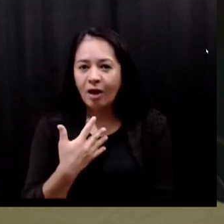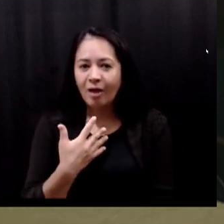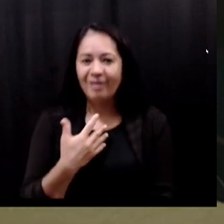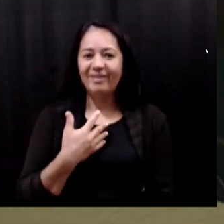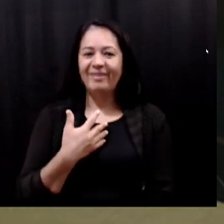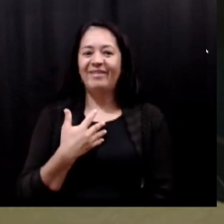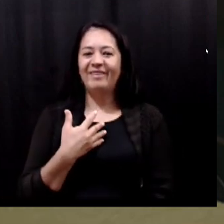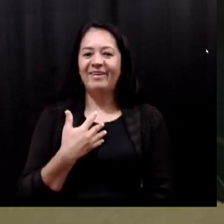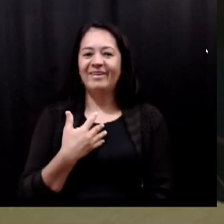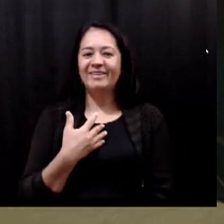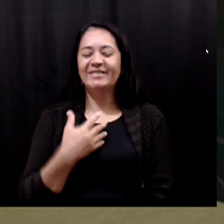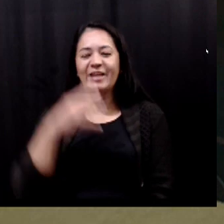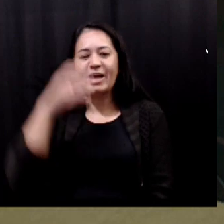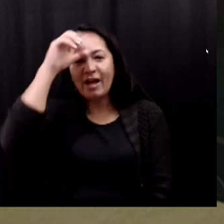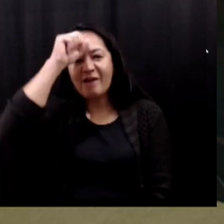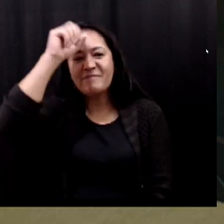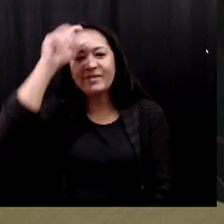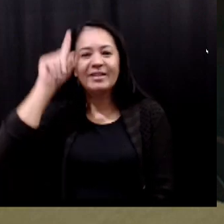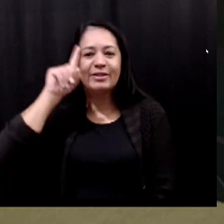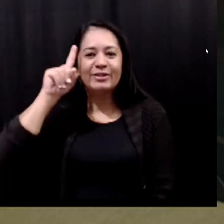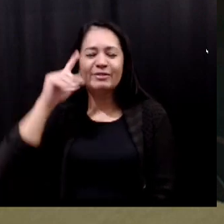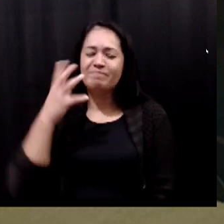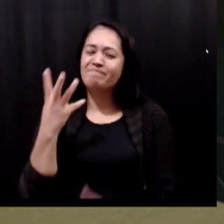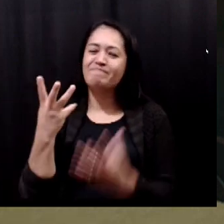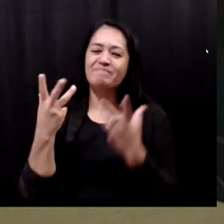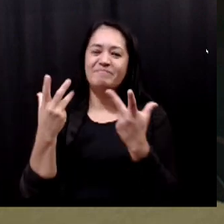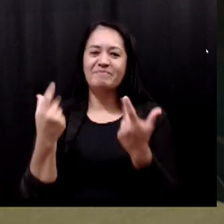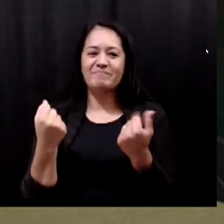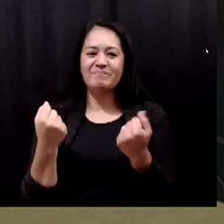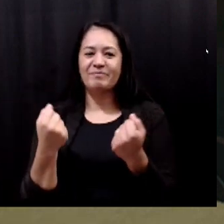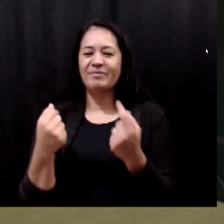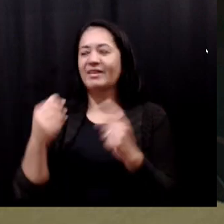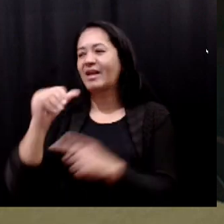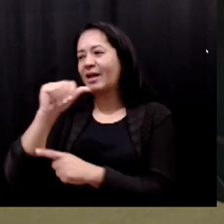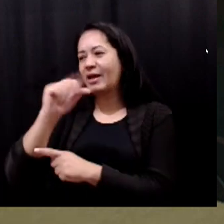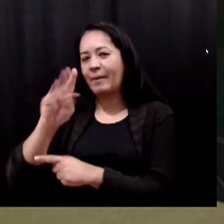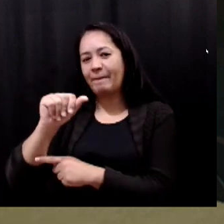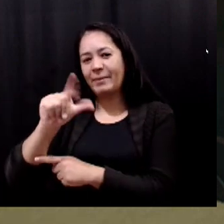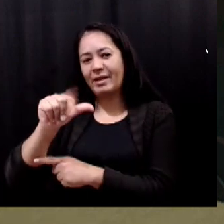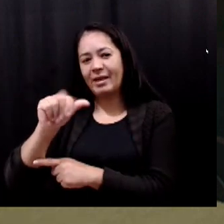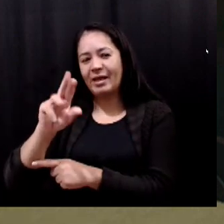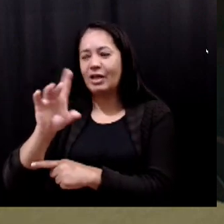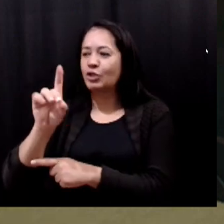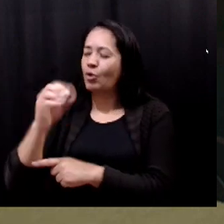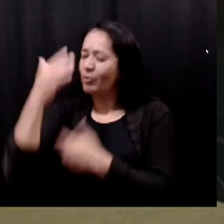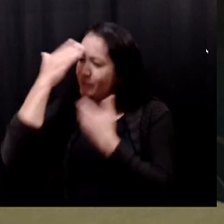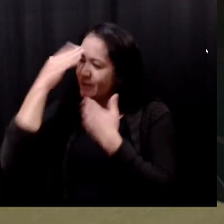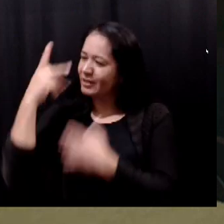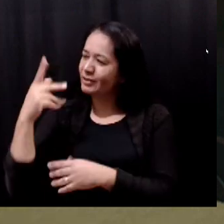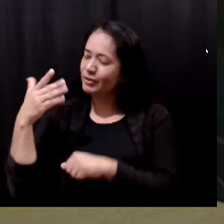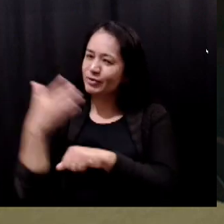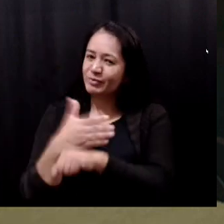aprendendo todos os dias. Isso é maravilhoso. Abelardo, obrigada pela sua participação, por compartilhar com a gente